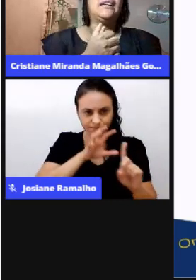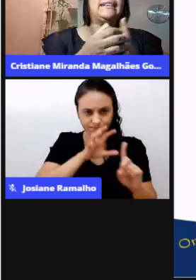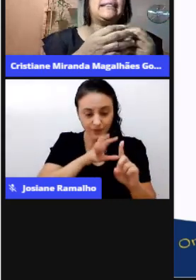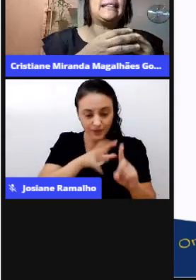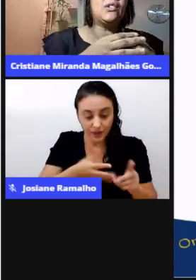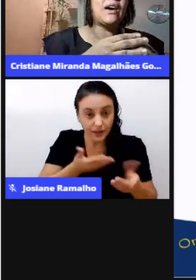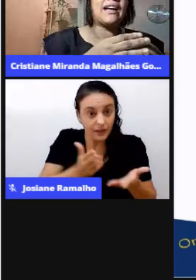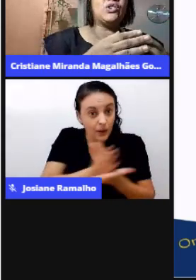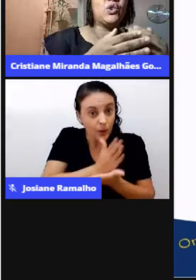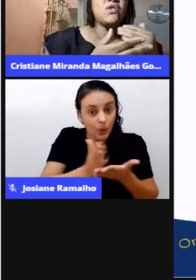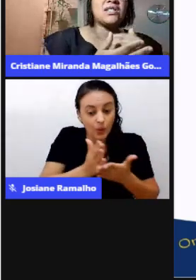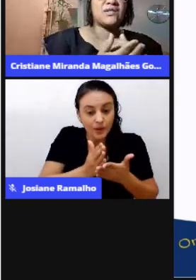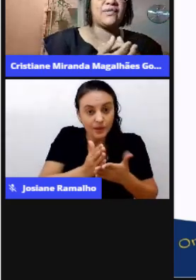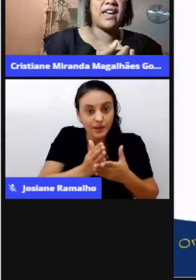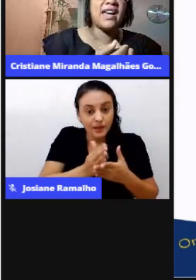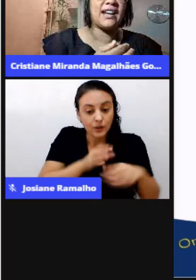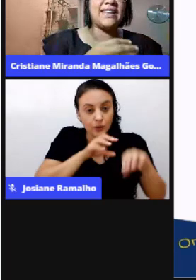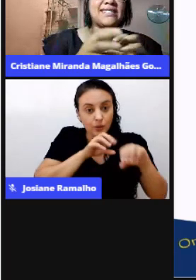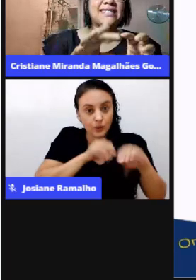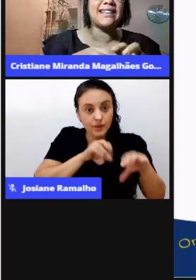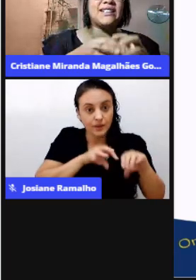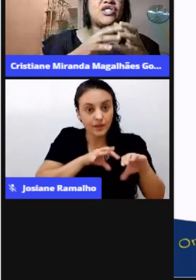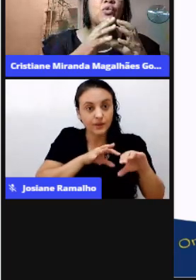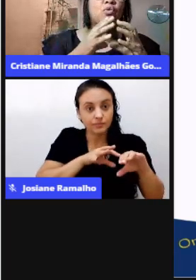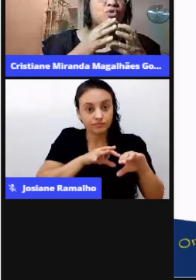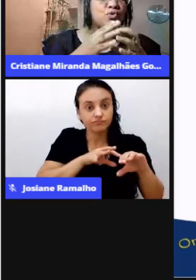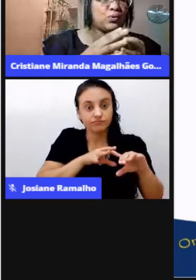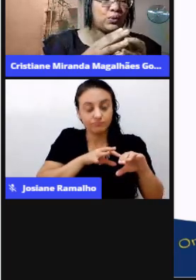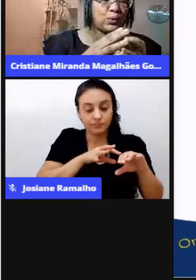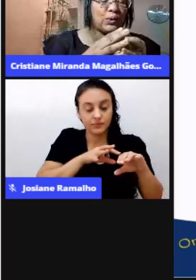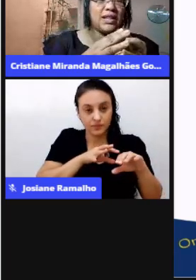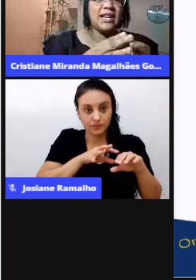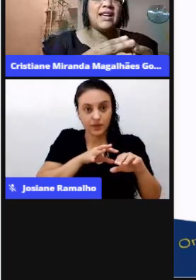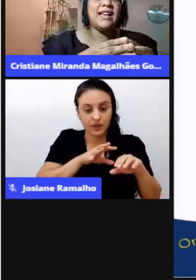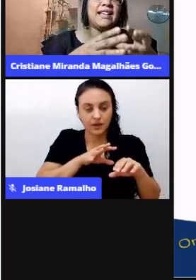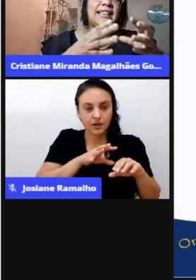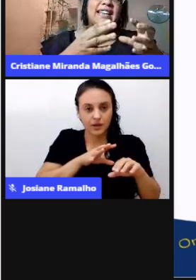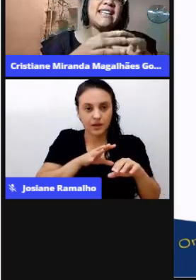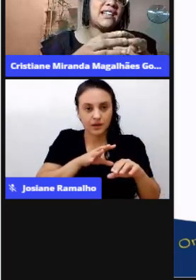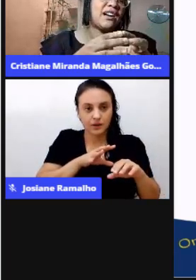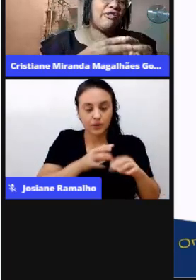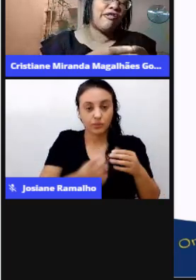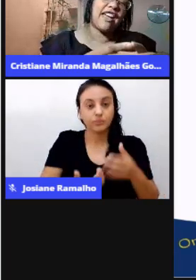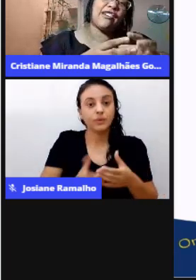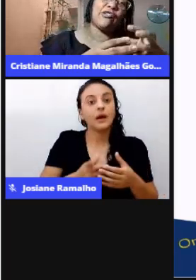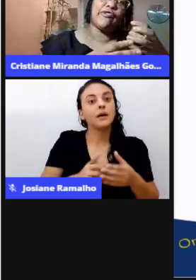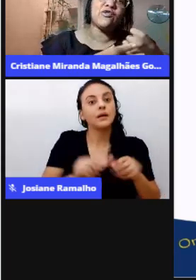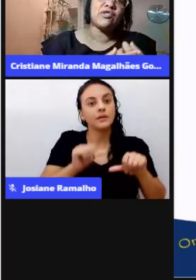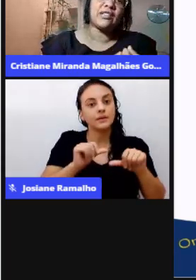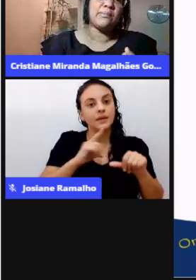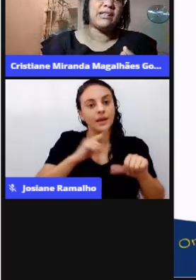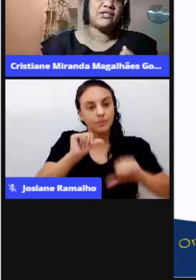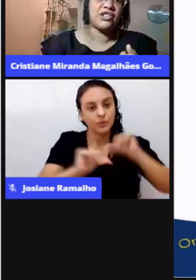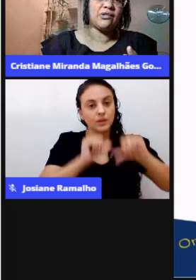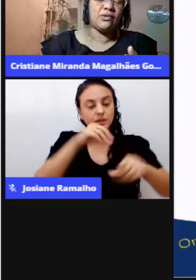aula. Então, a noosfera, esse grande conjunto que interfere no